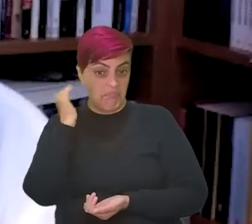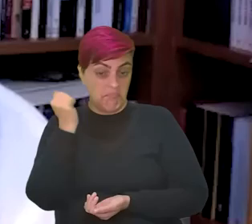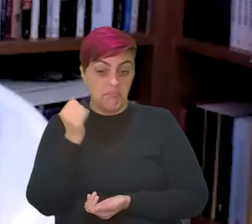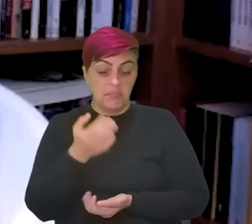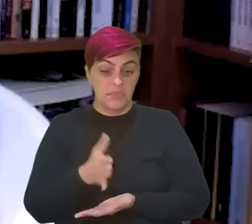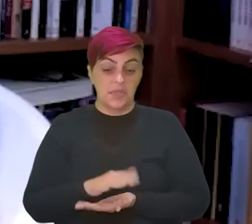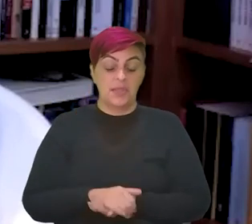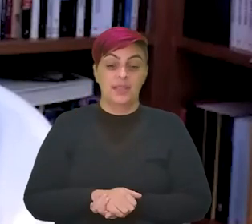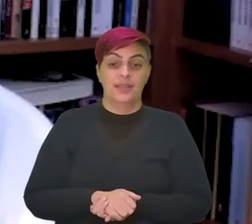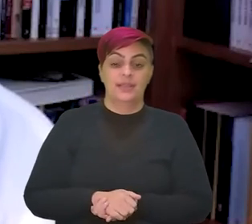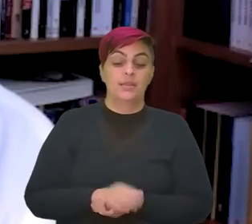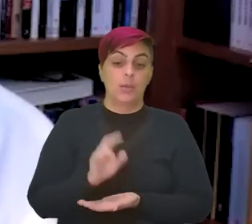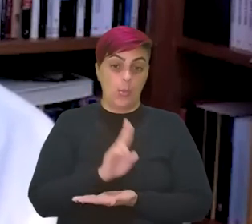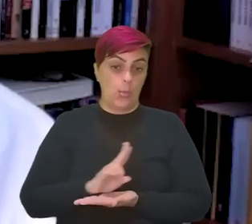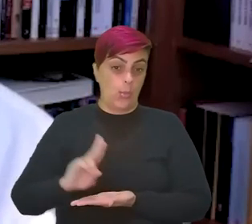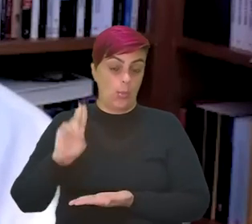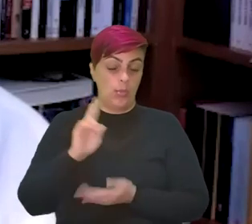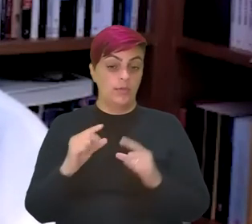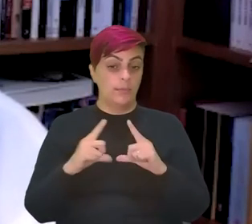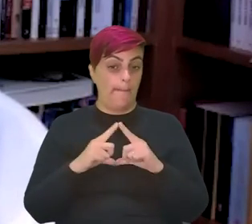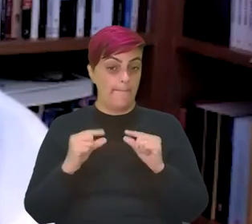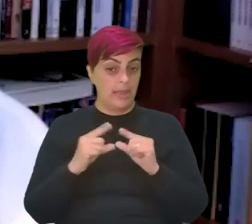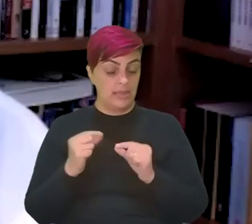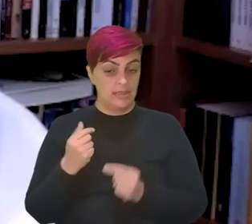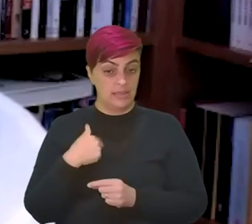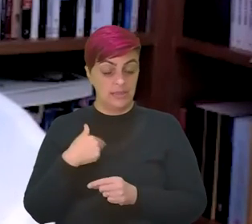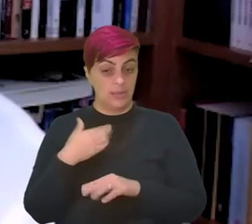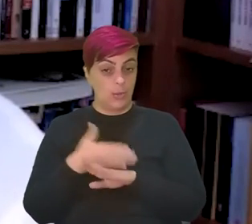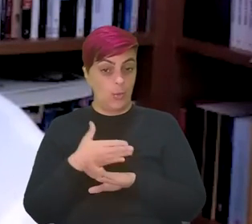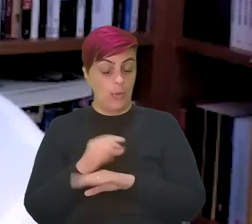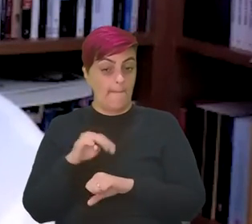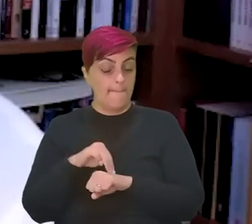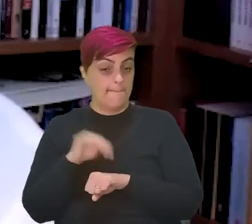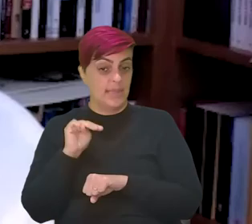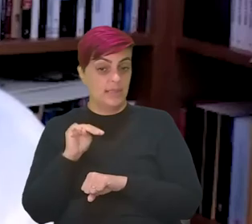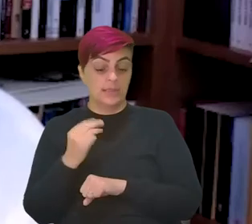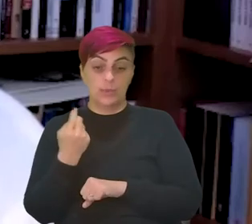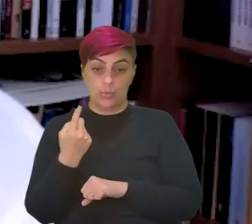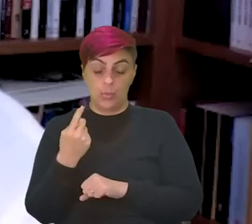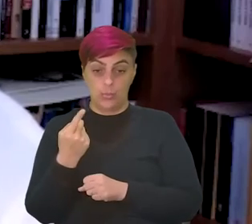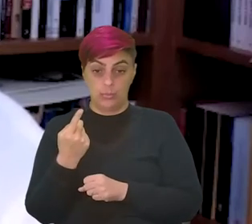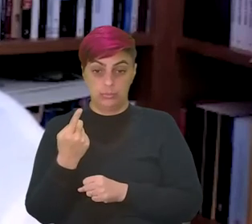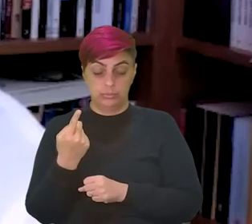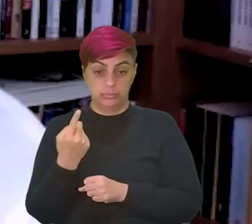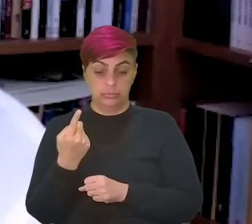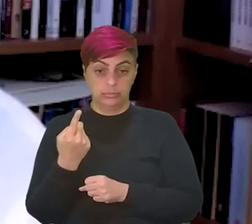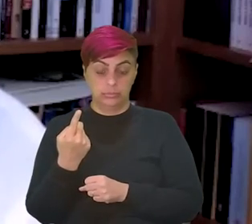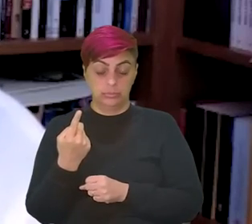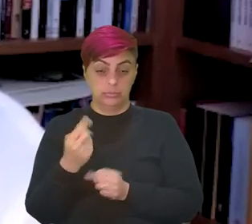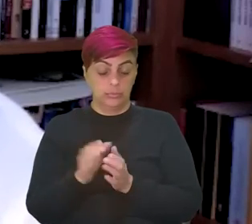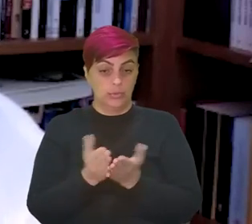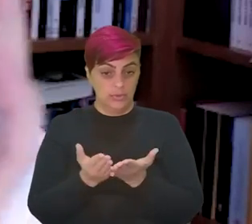Eu sei, por exemplo, que na Universidade de Brasília, onde eu fiz o mestrado aqui, um desses